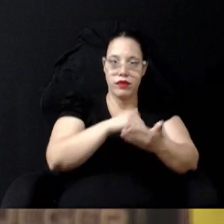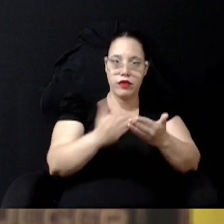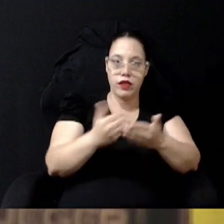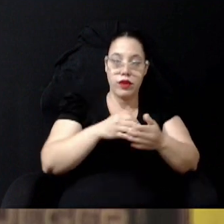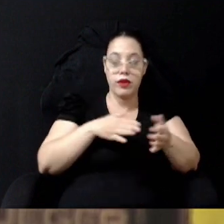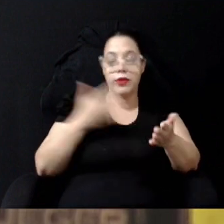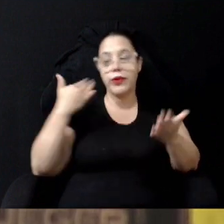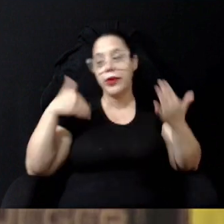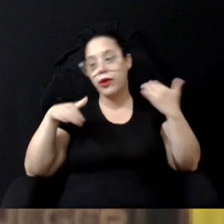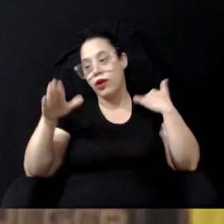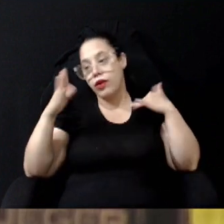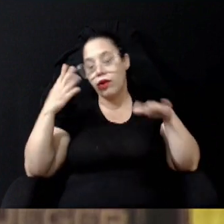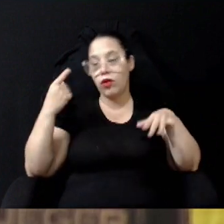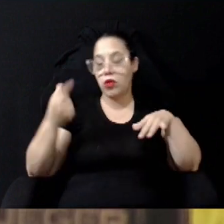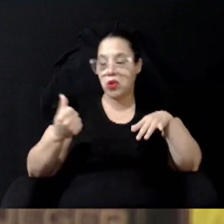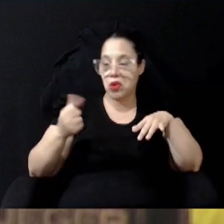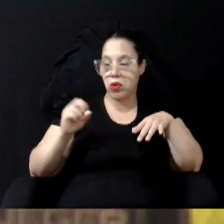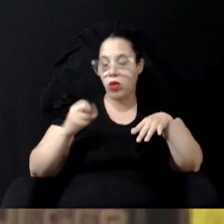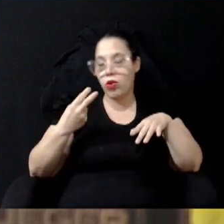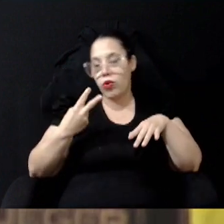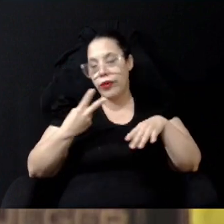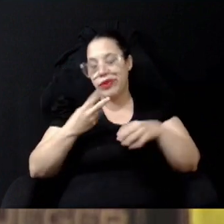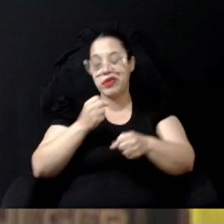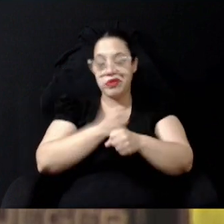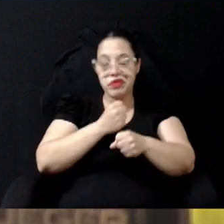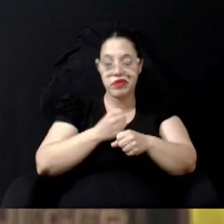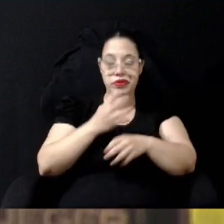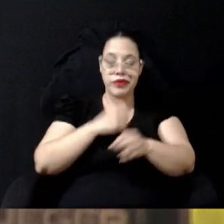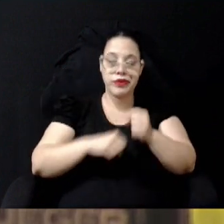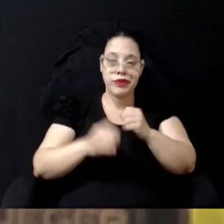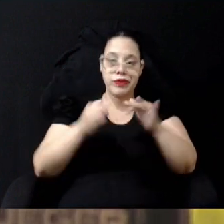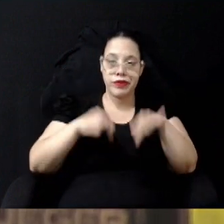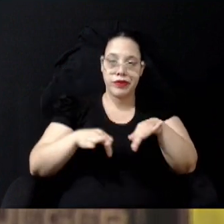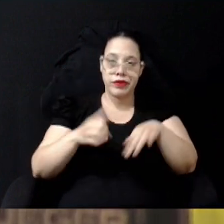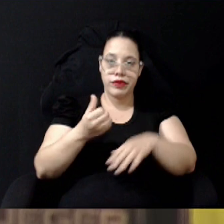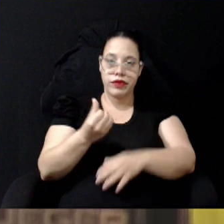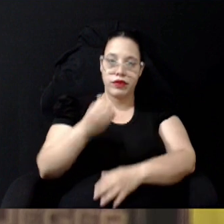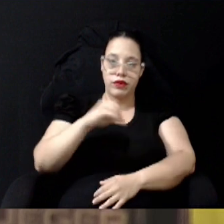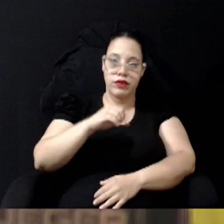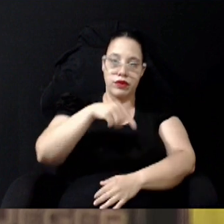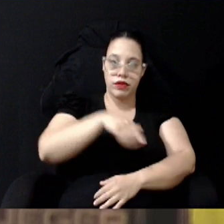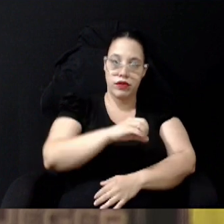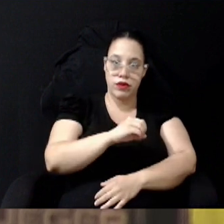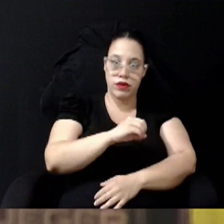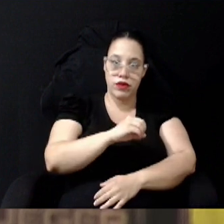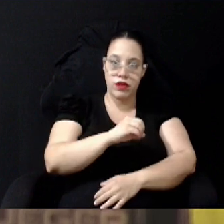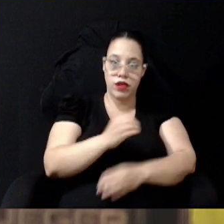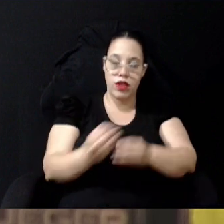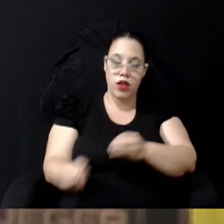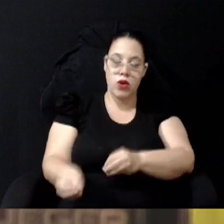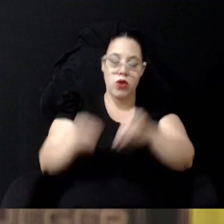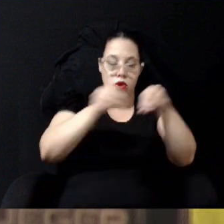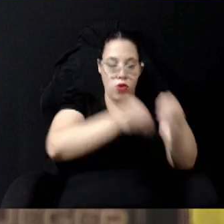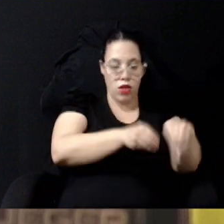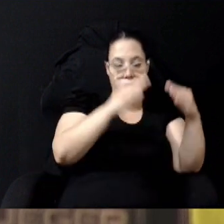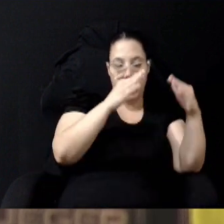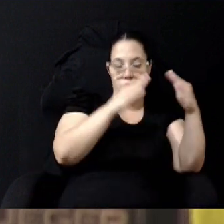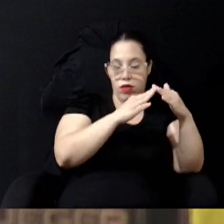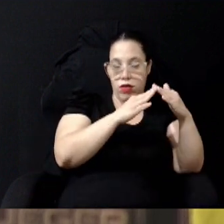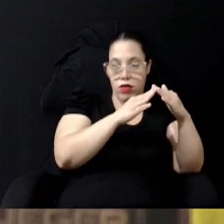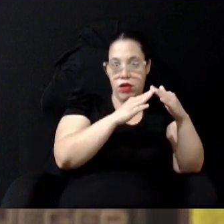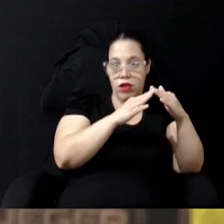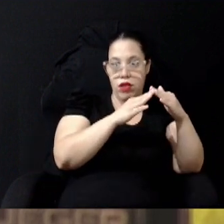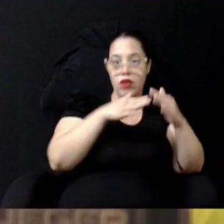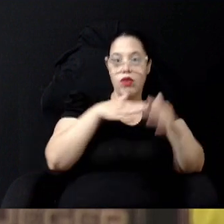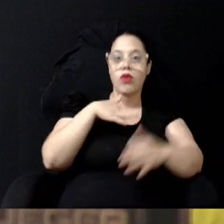2 vezes por ano. Aí, no final de 1970, eu mudei para Campinas. E eu costumo dizer o seguinte,